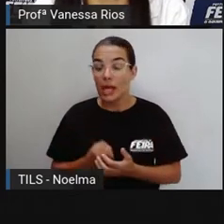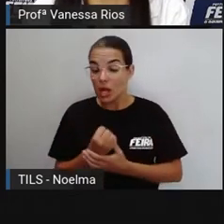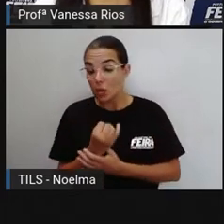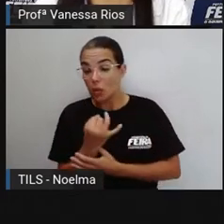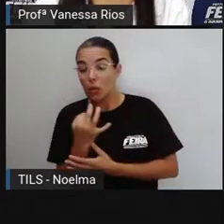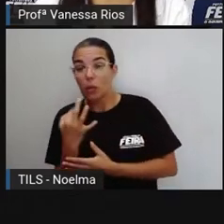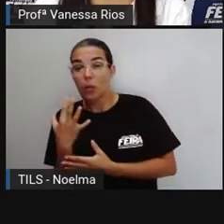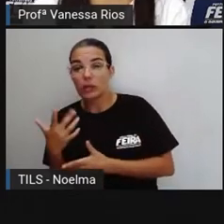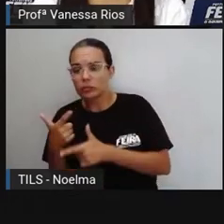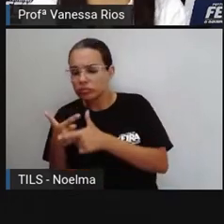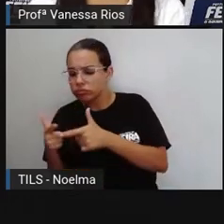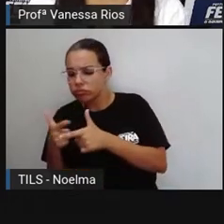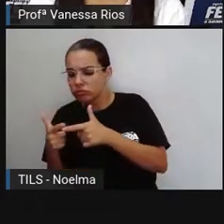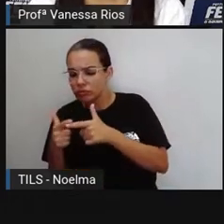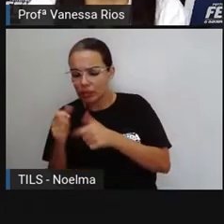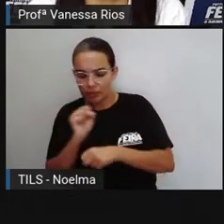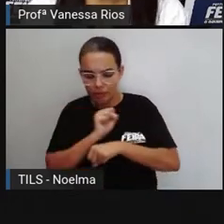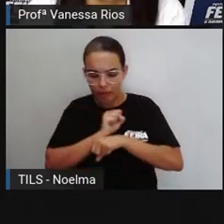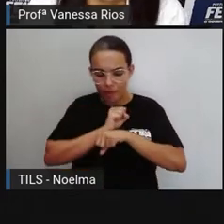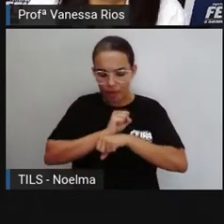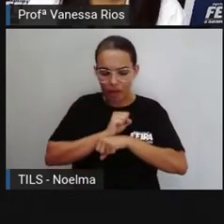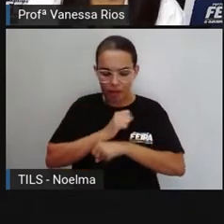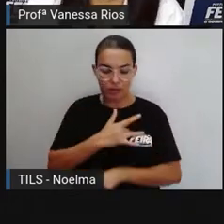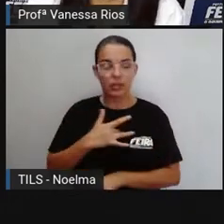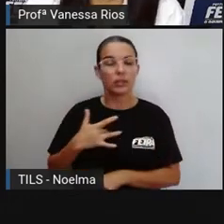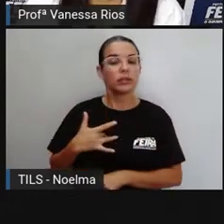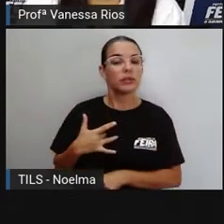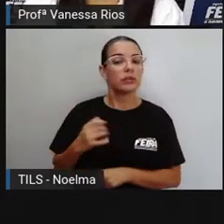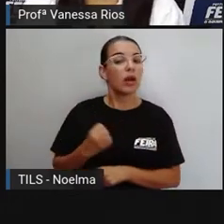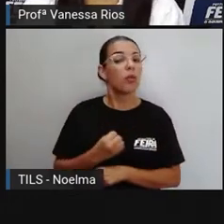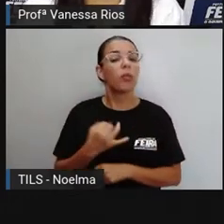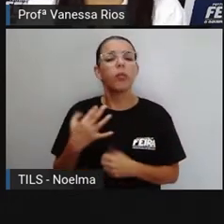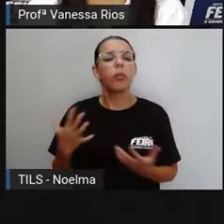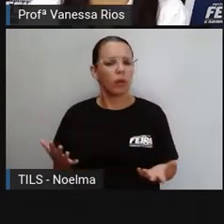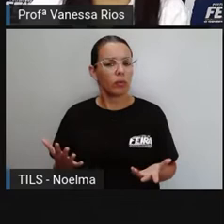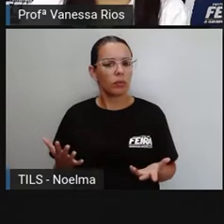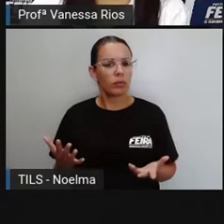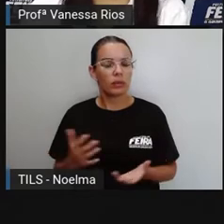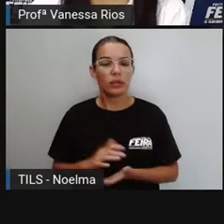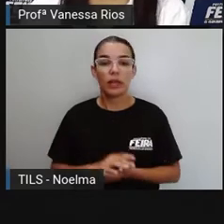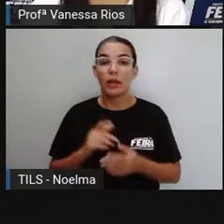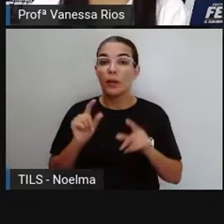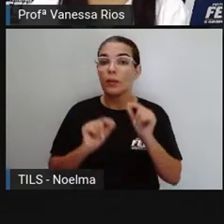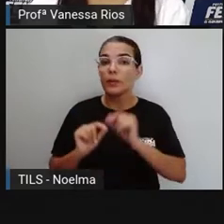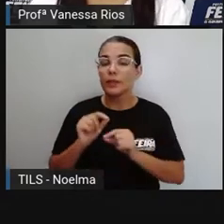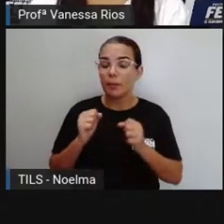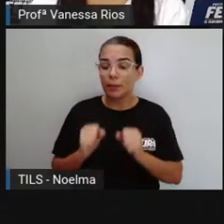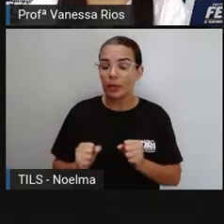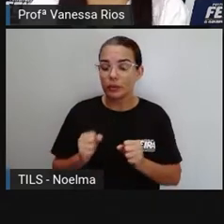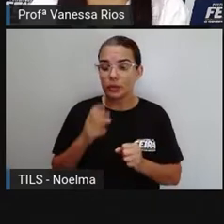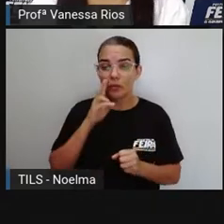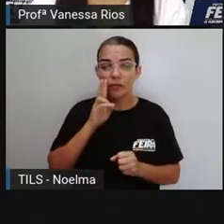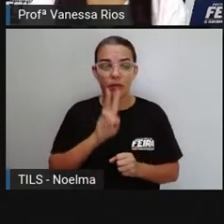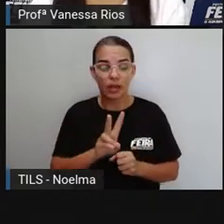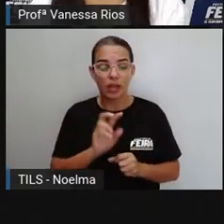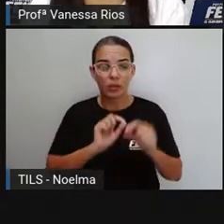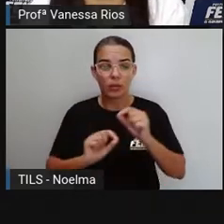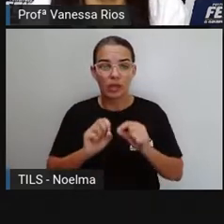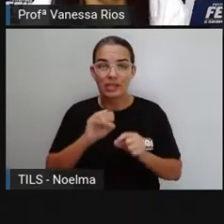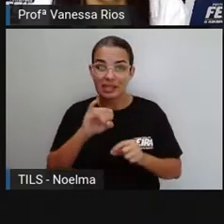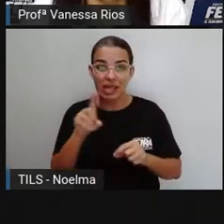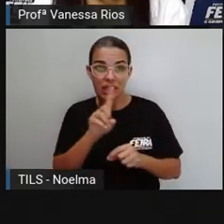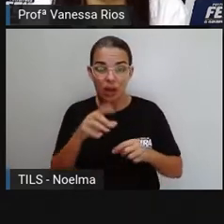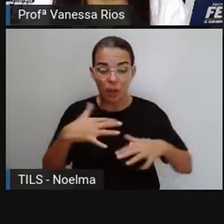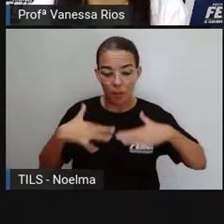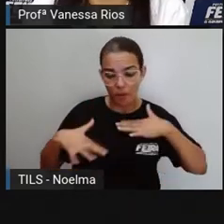do sedentarismo para a saúde? O que é que a gente pode observar dentro desse processo de não movimentar